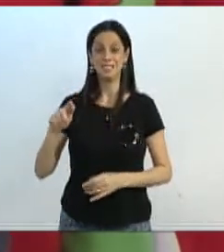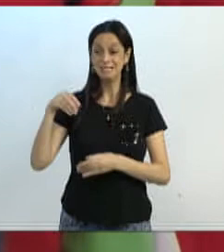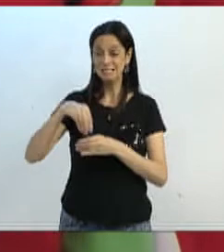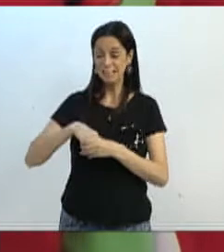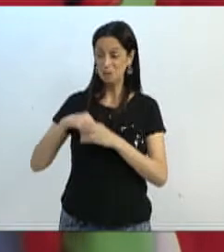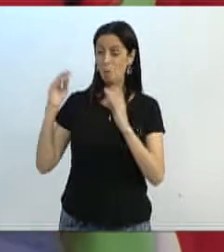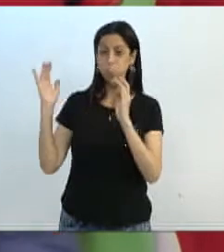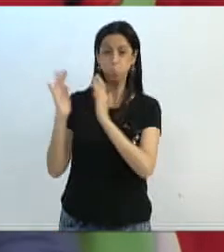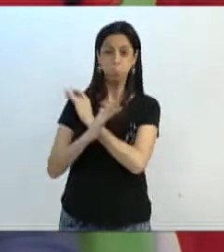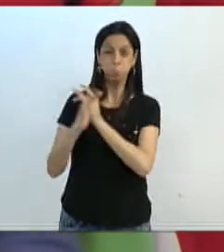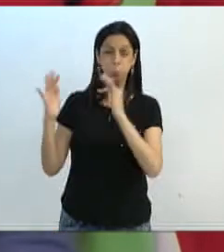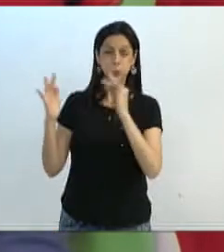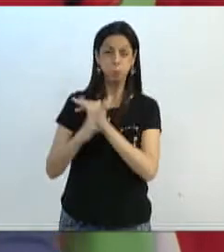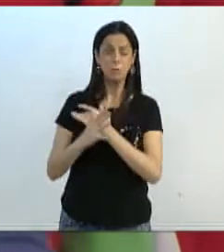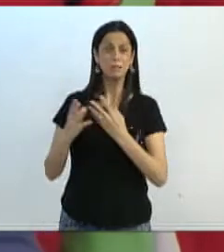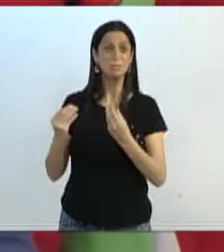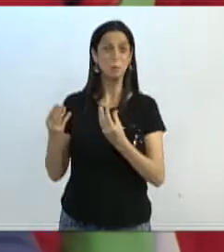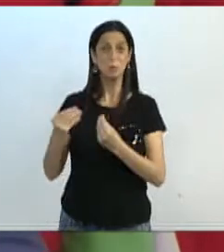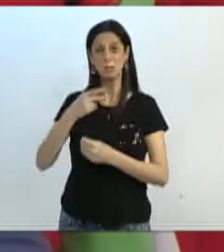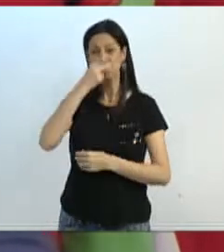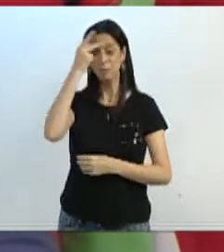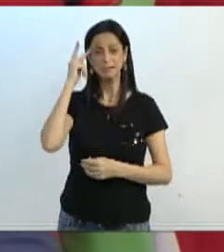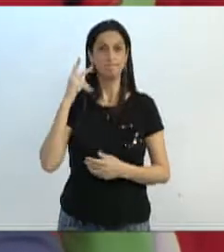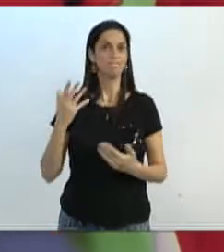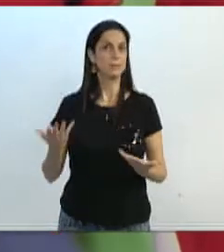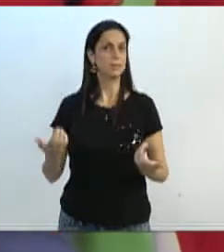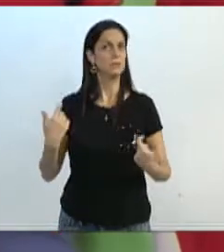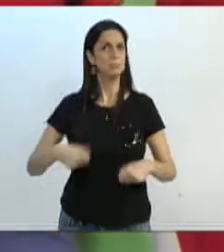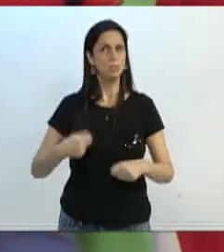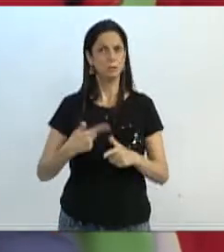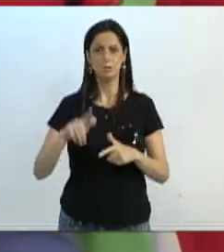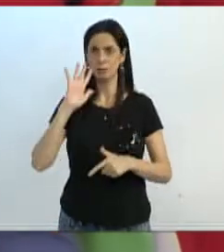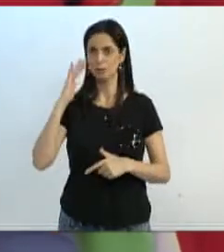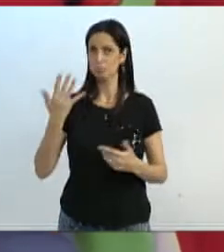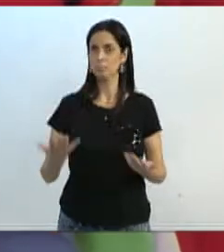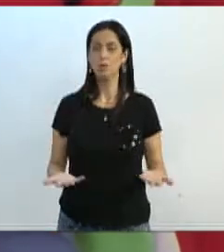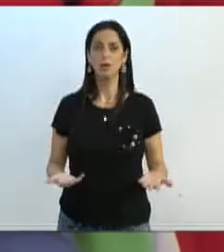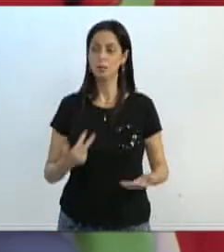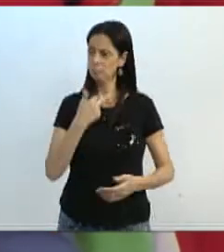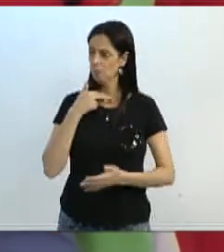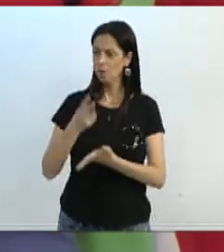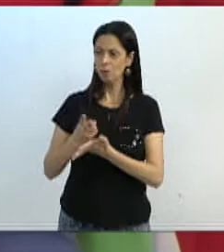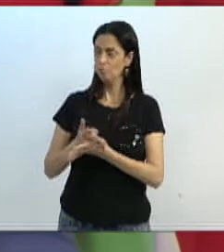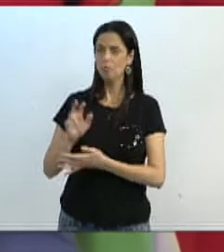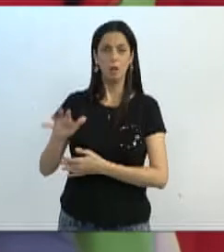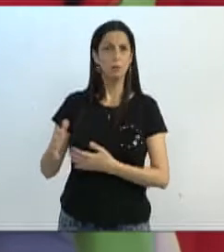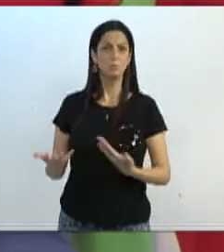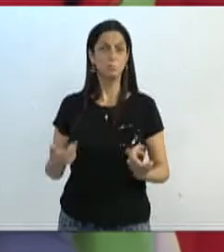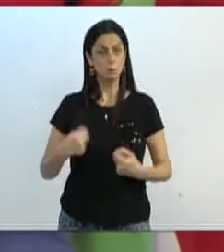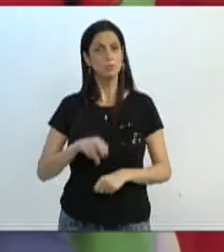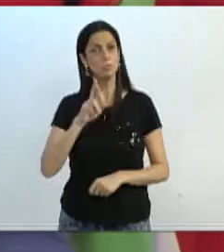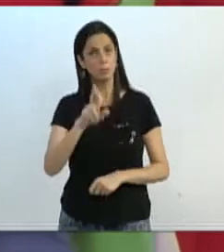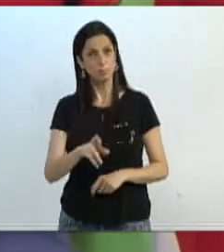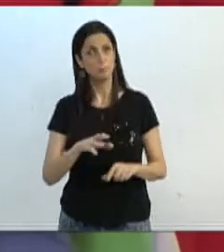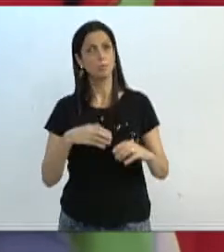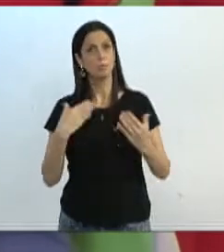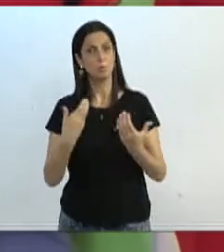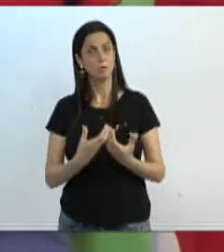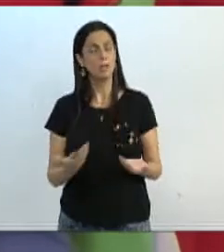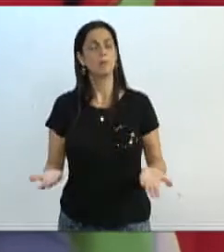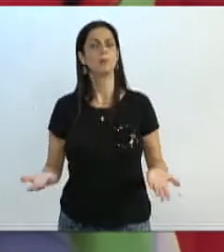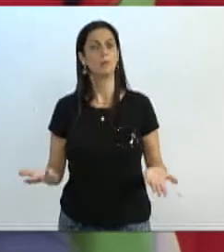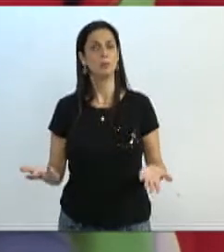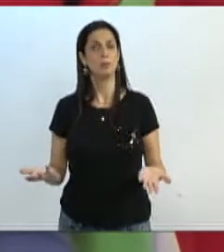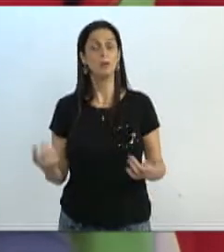está acontecendo. Nós precisamos ter uma solução, precisamos dar um parecer para a nossa sociedade, pois, afinal,